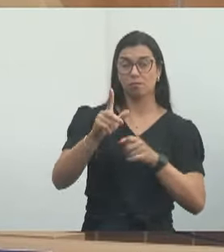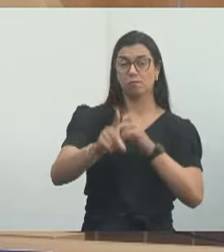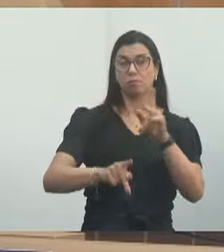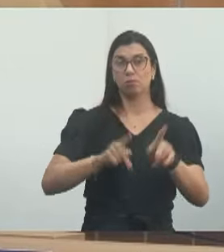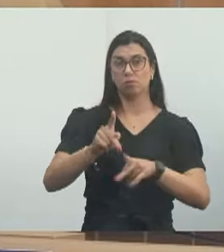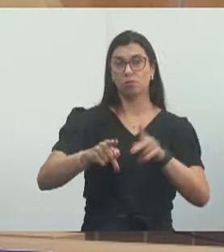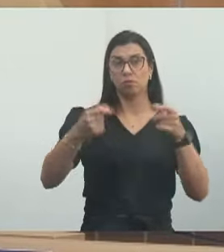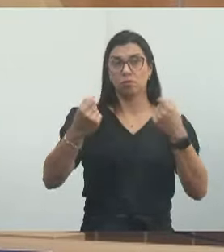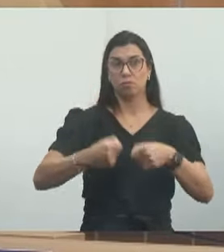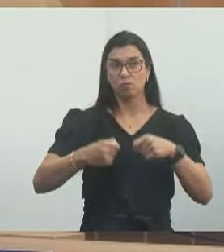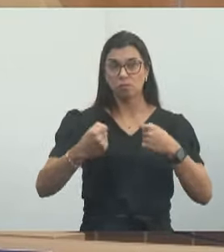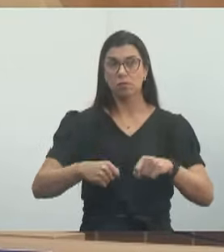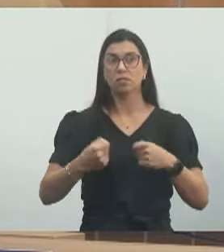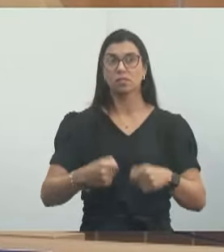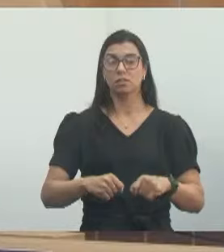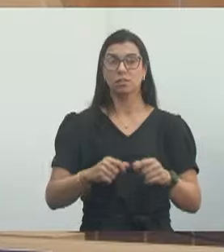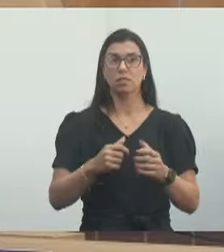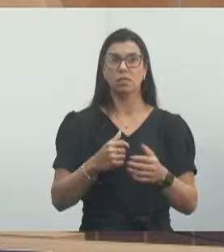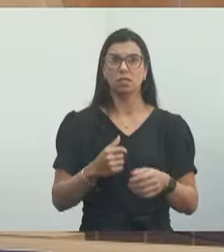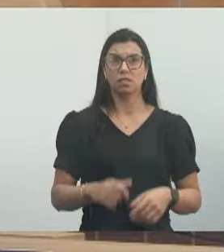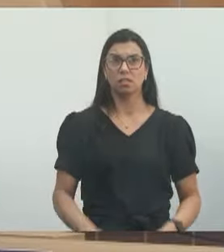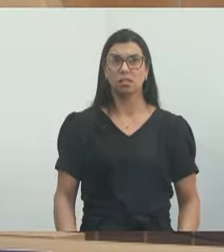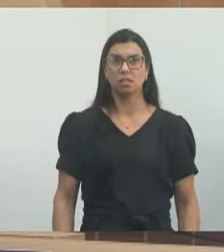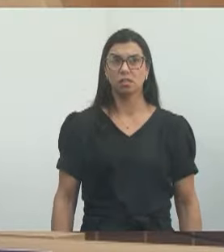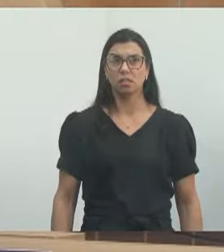sinta satisfeita. Que o evento seja,